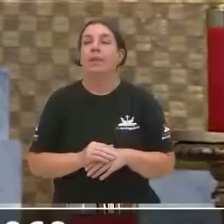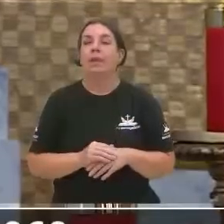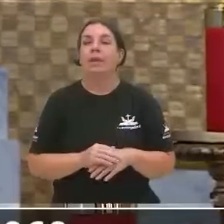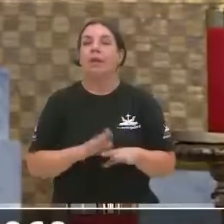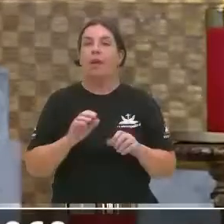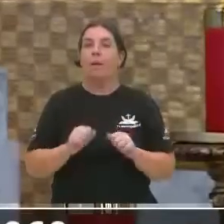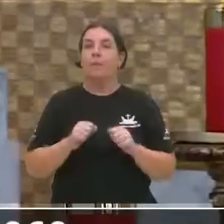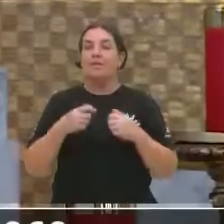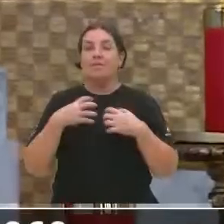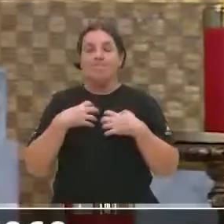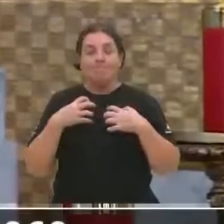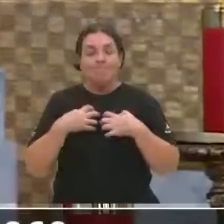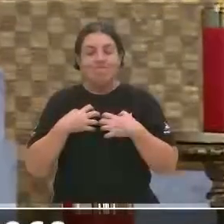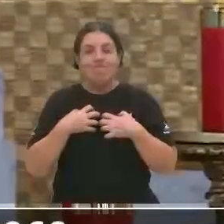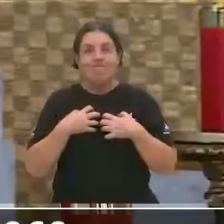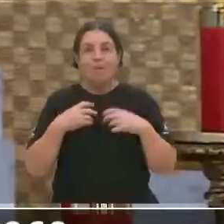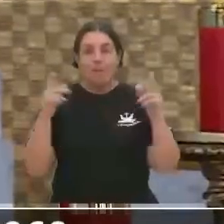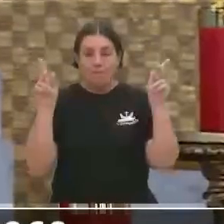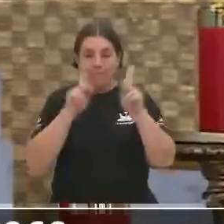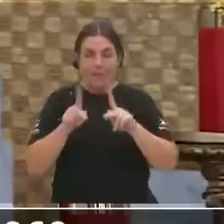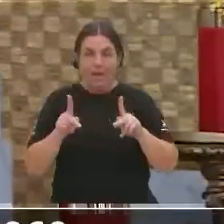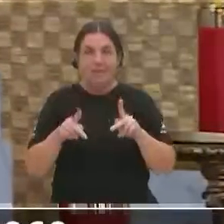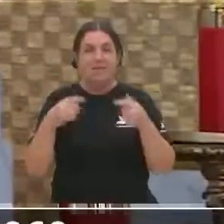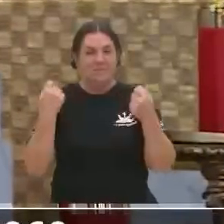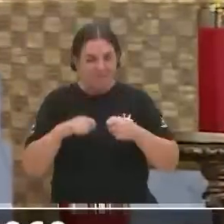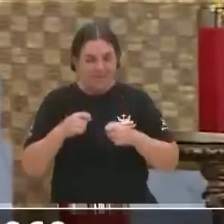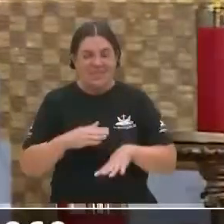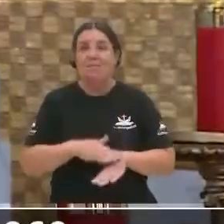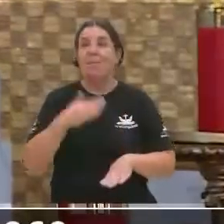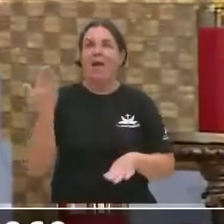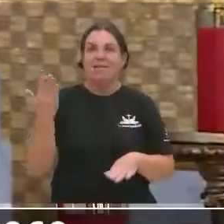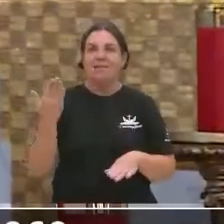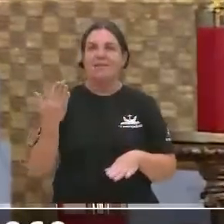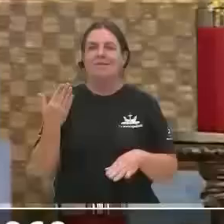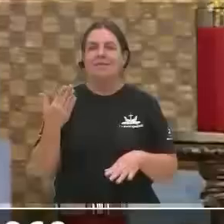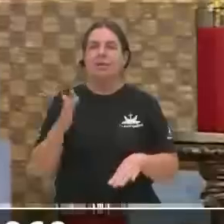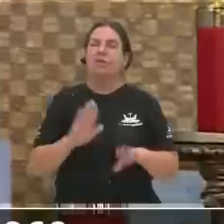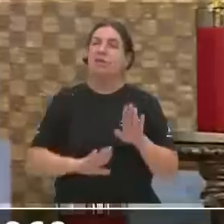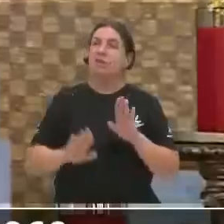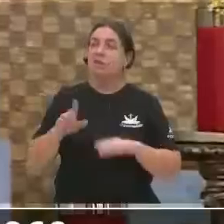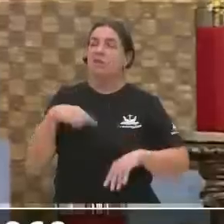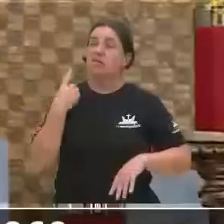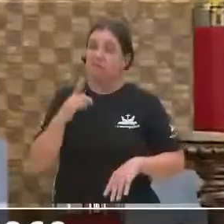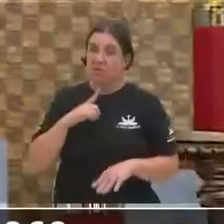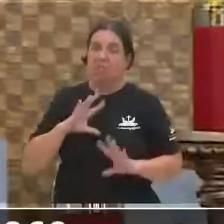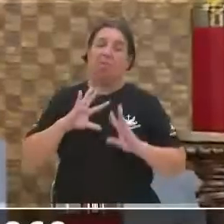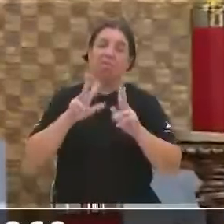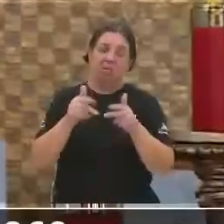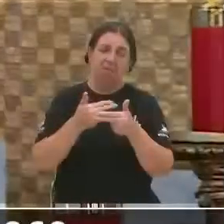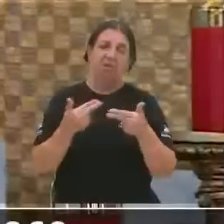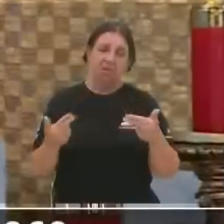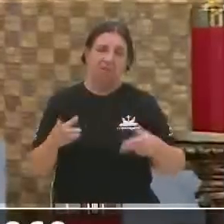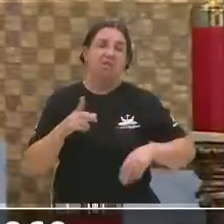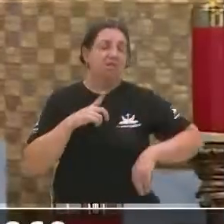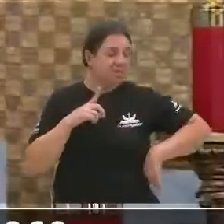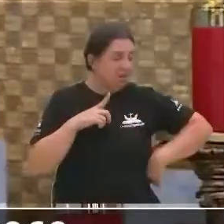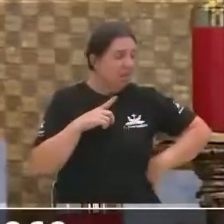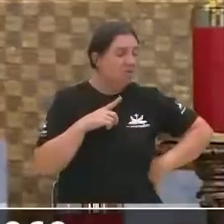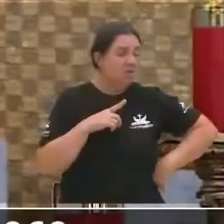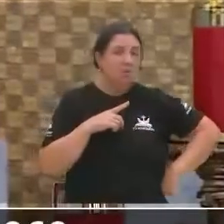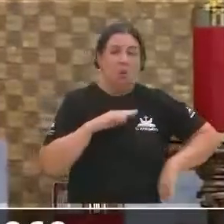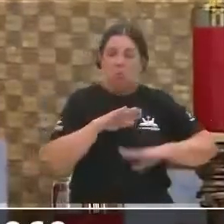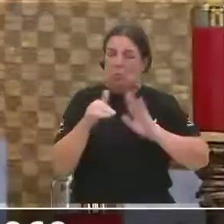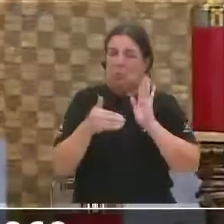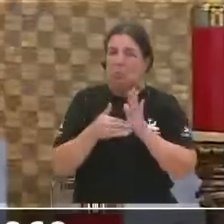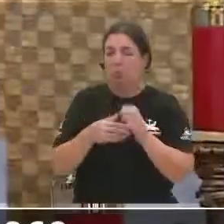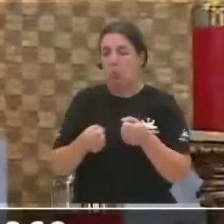Bendita paz inquieta então às vezes a gente tem tudo você não